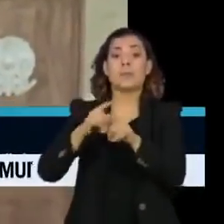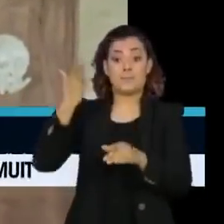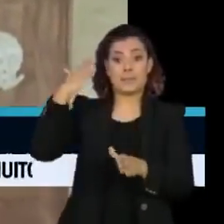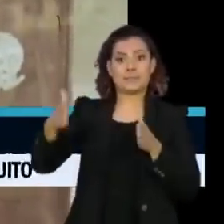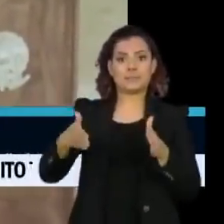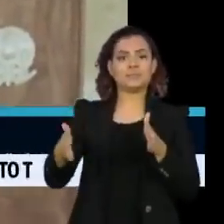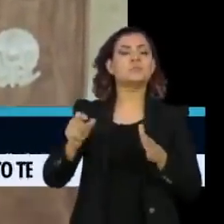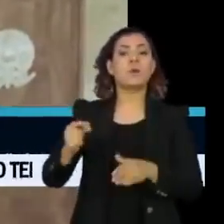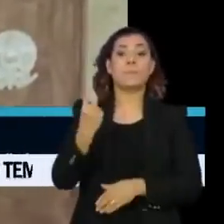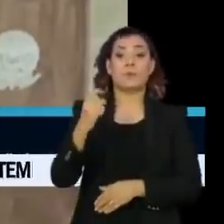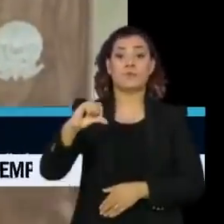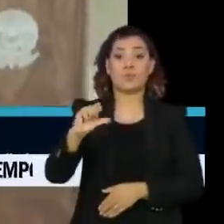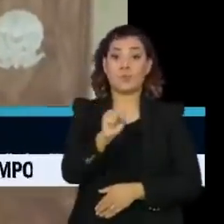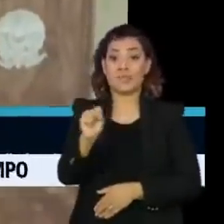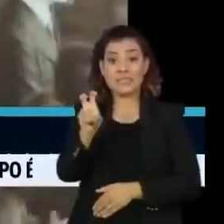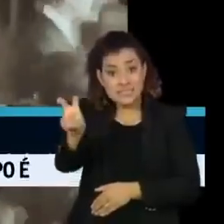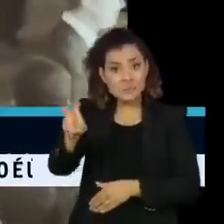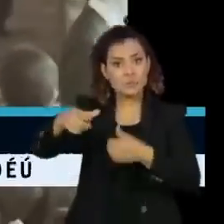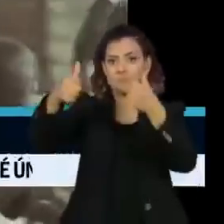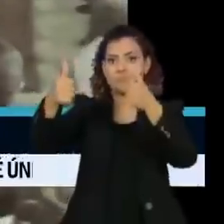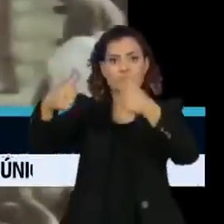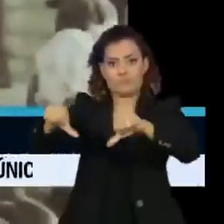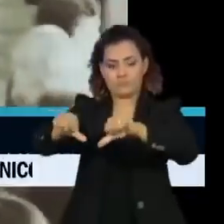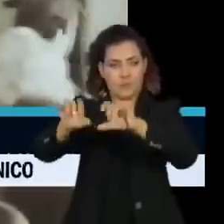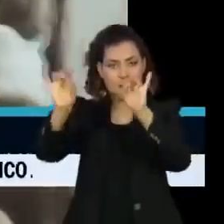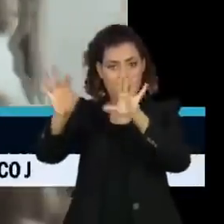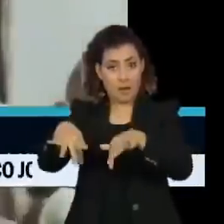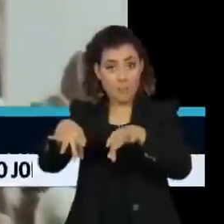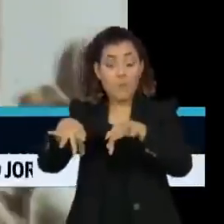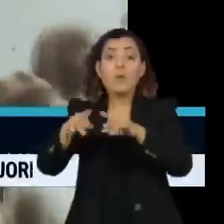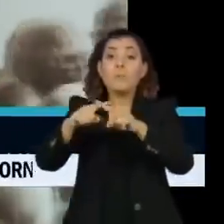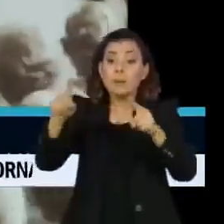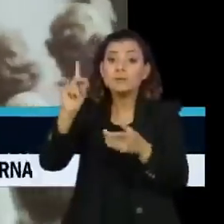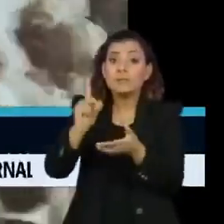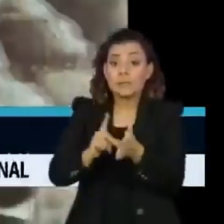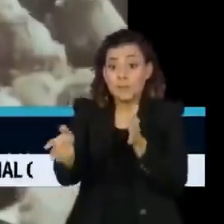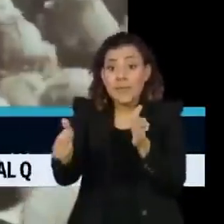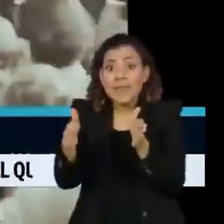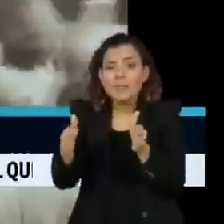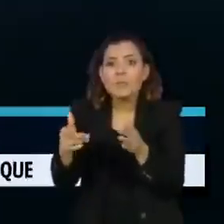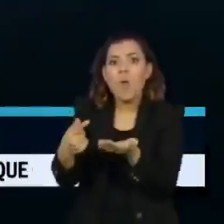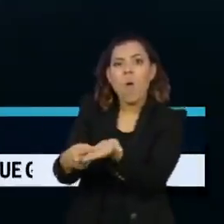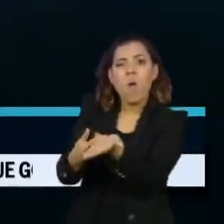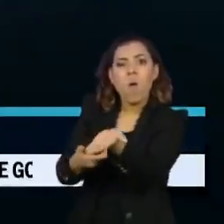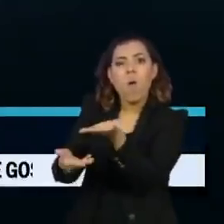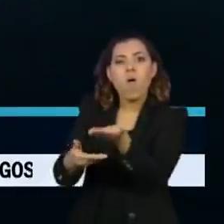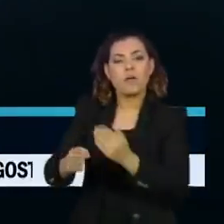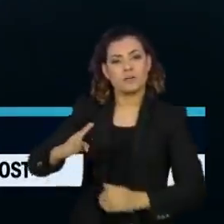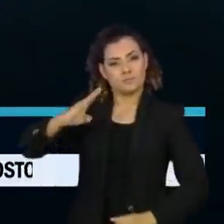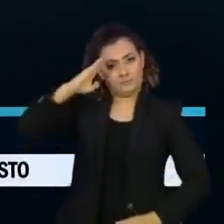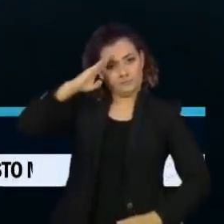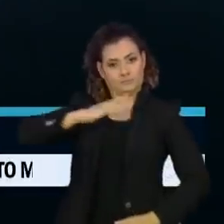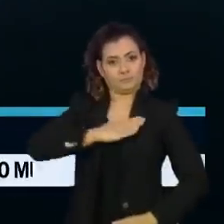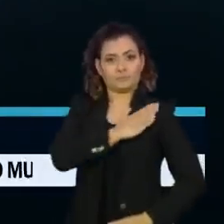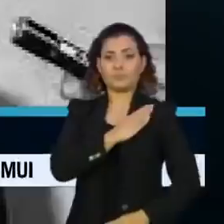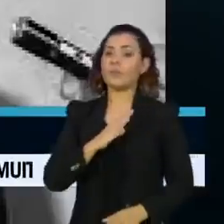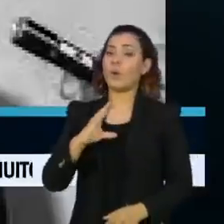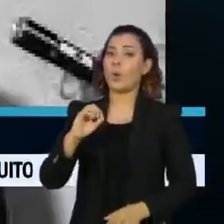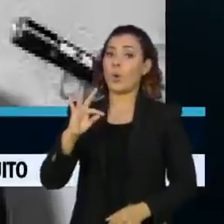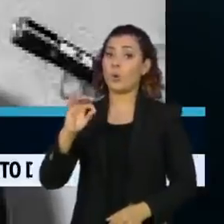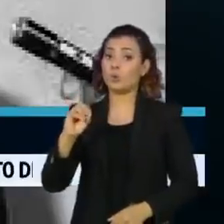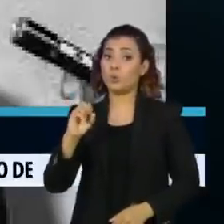acabou em 1985. Esse processo de abertura teve como principal articulador o general Golbery do Couto e